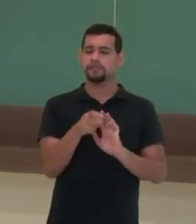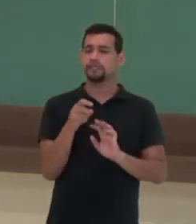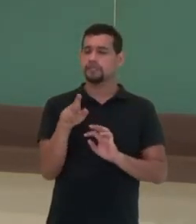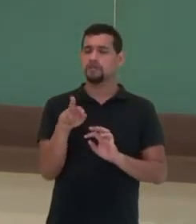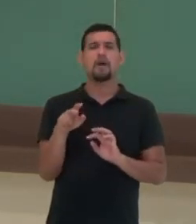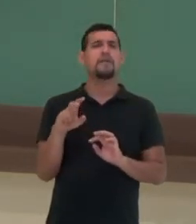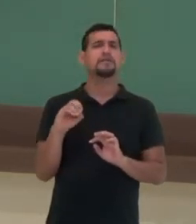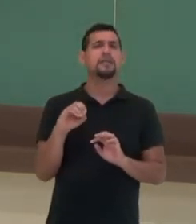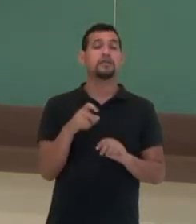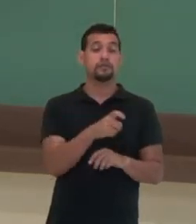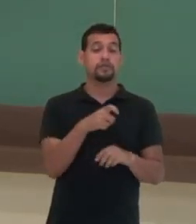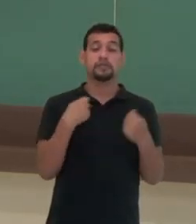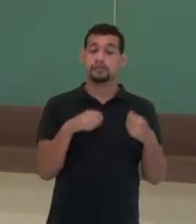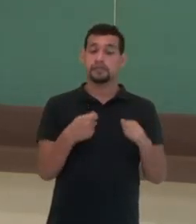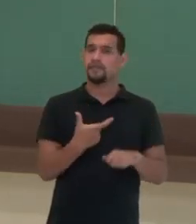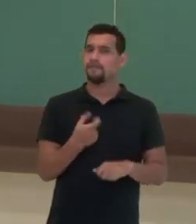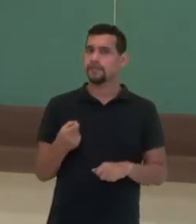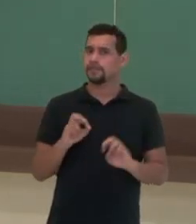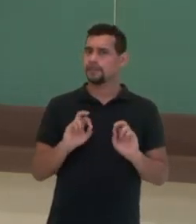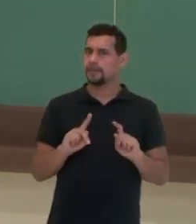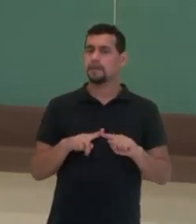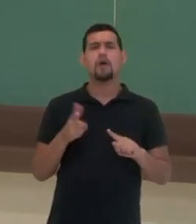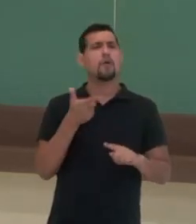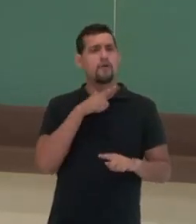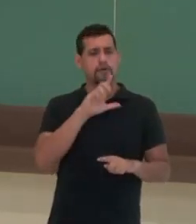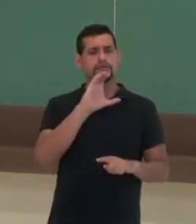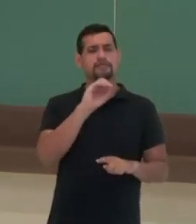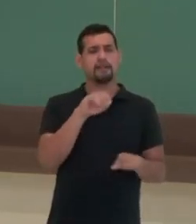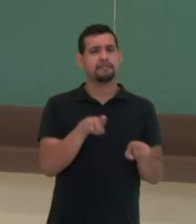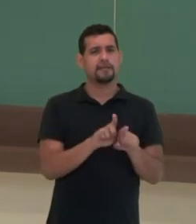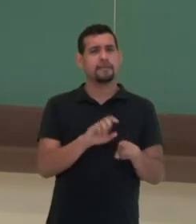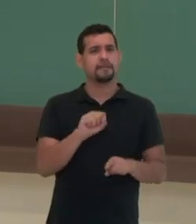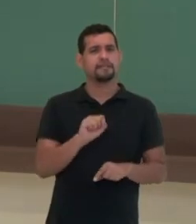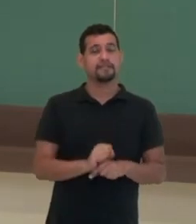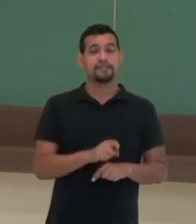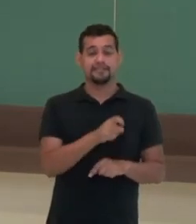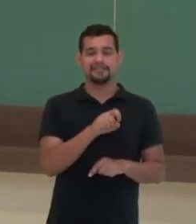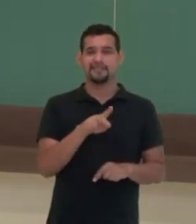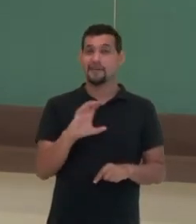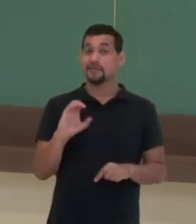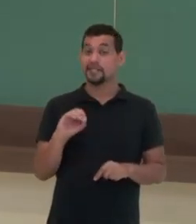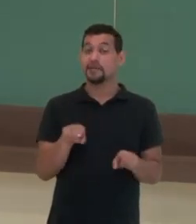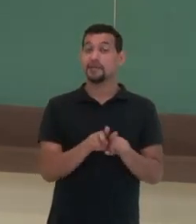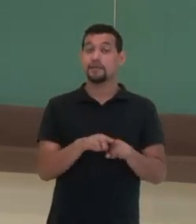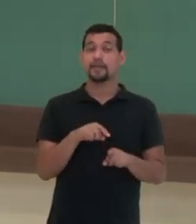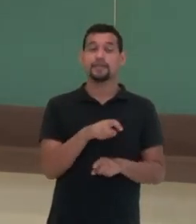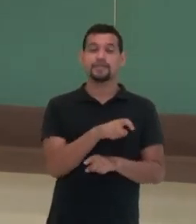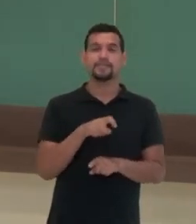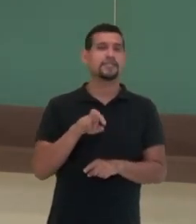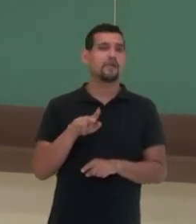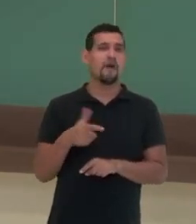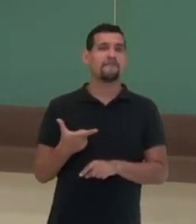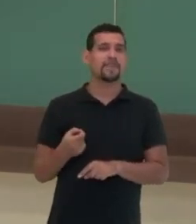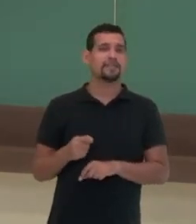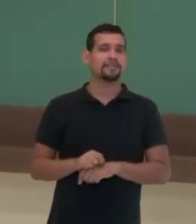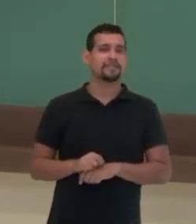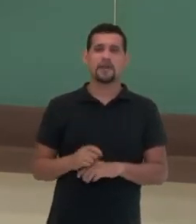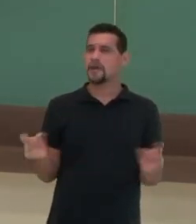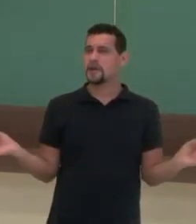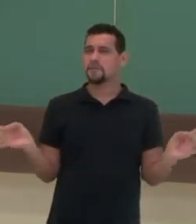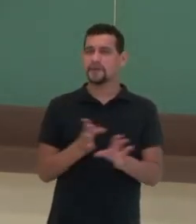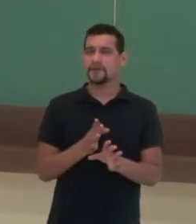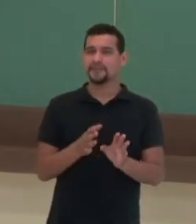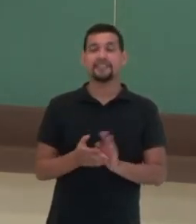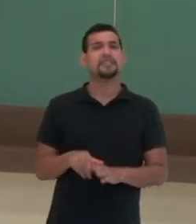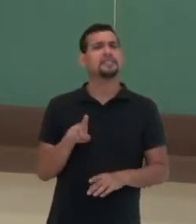zero, x tem que ser 20, ok? Então, eu consigo os zeros da função, x igual a zero e x igual a 20. Acabou